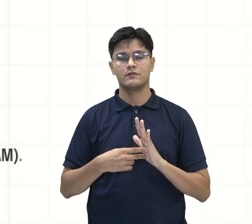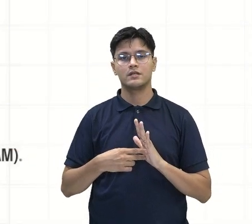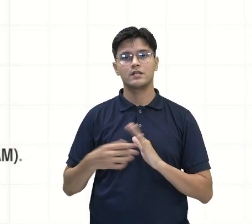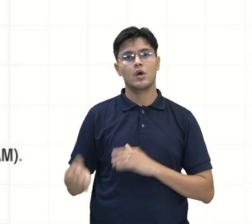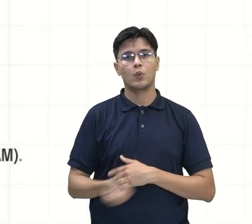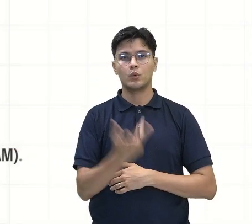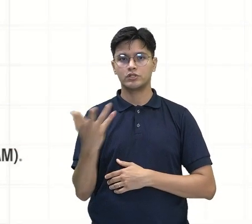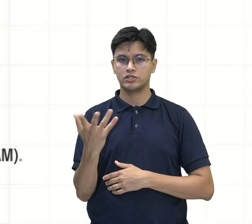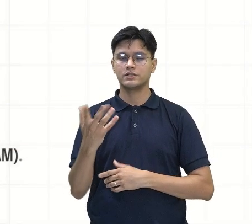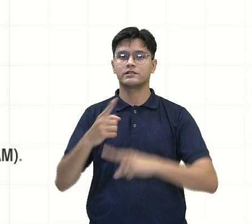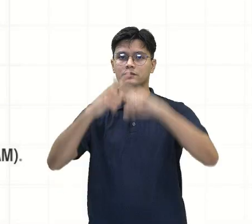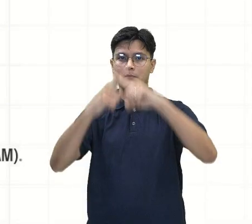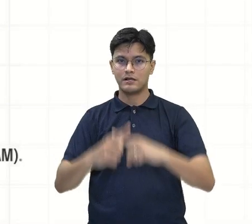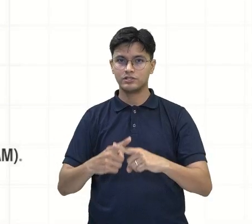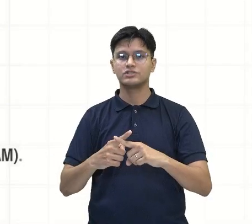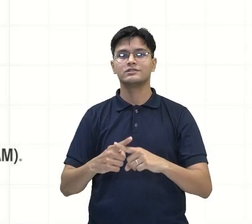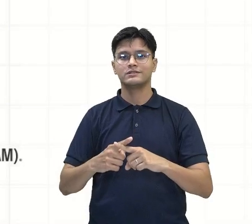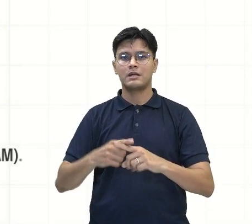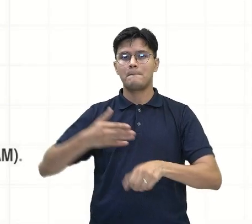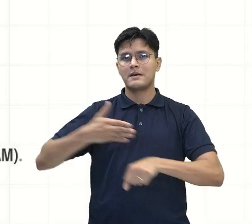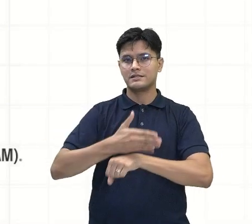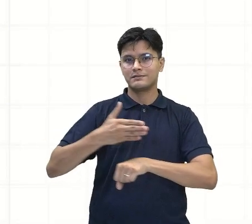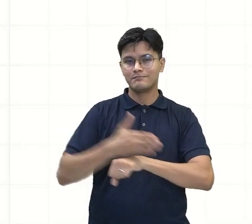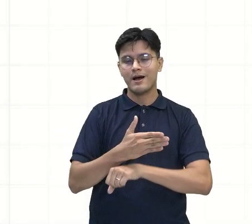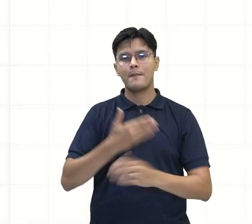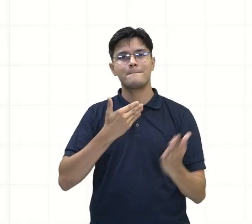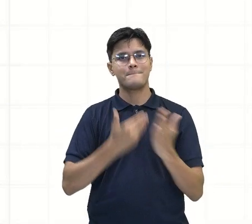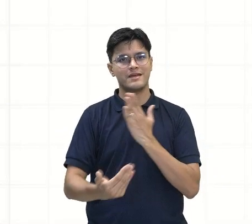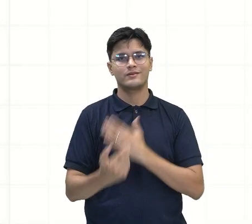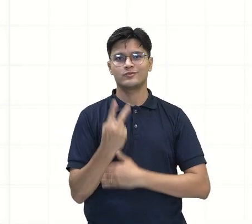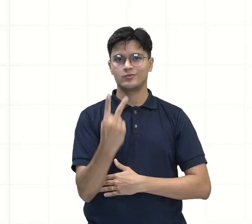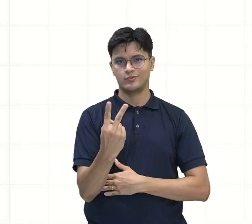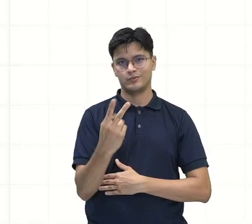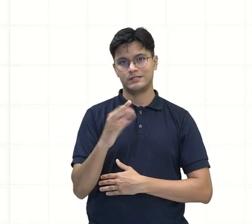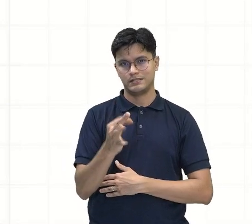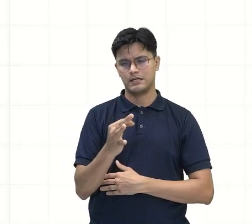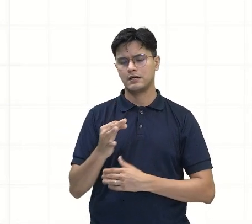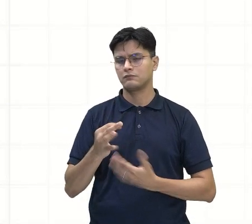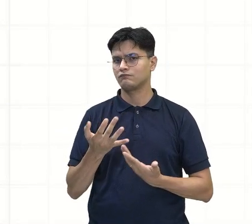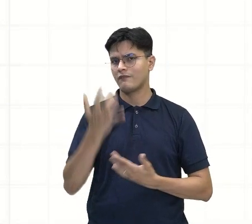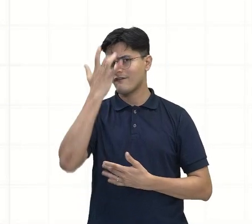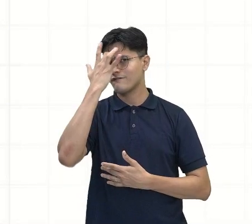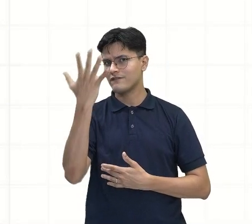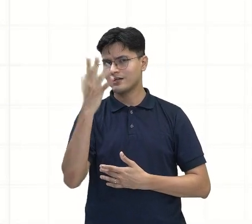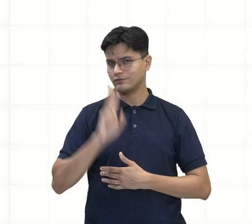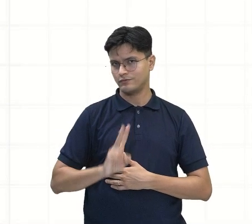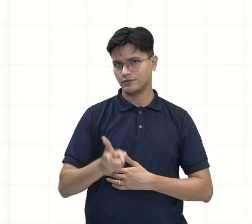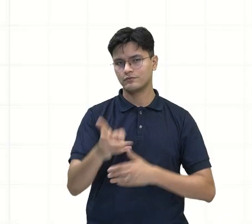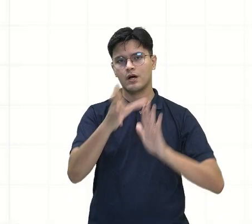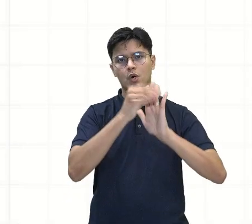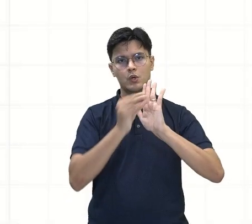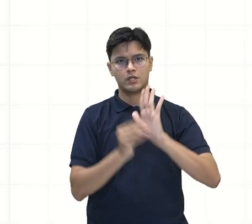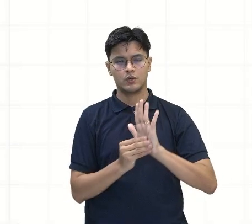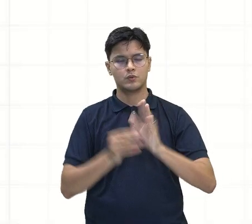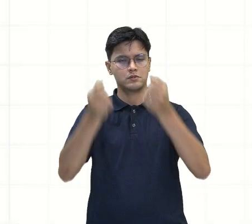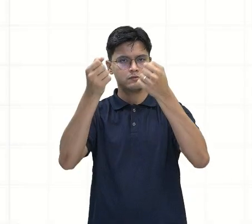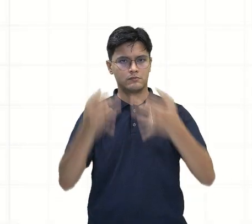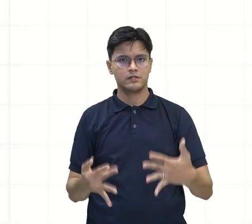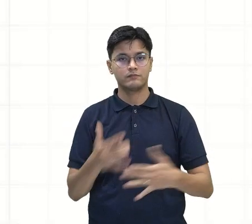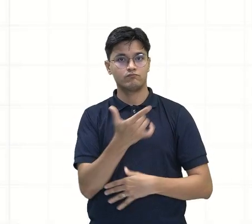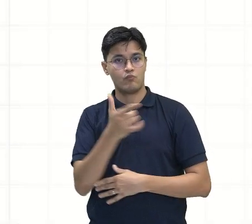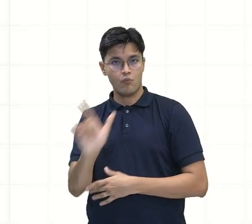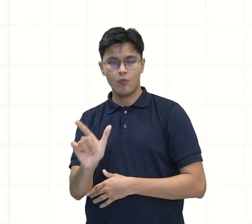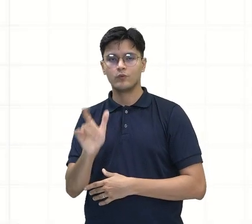foram disputadas. Tranquilo demais, né, pessoal? Vamos avançando aqui com o conteúdo. Olha essa outra questão.